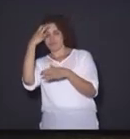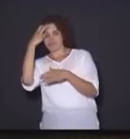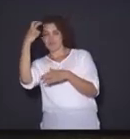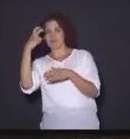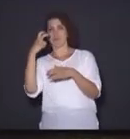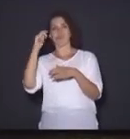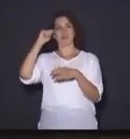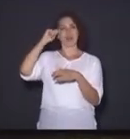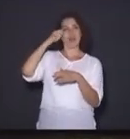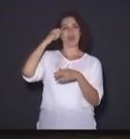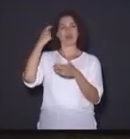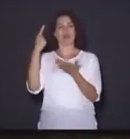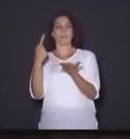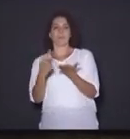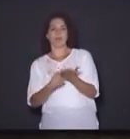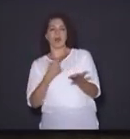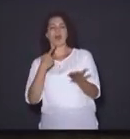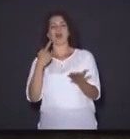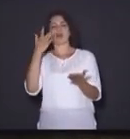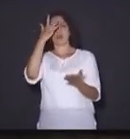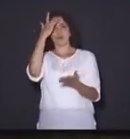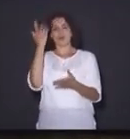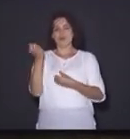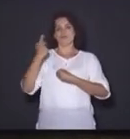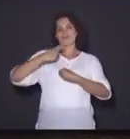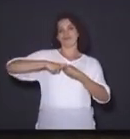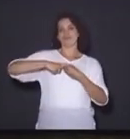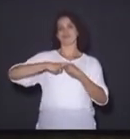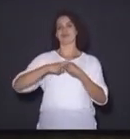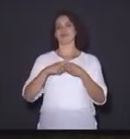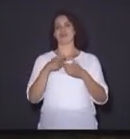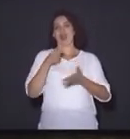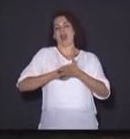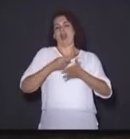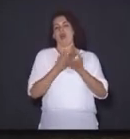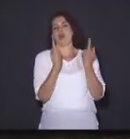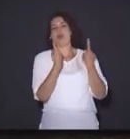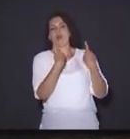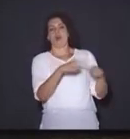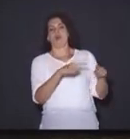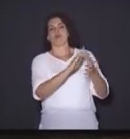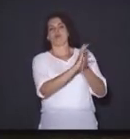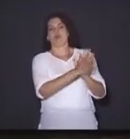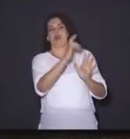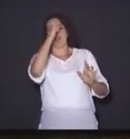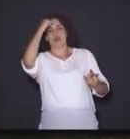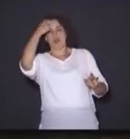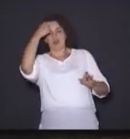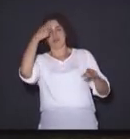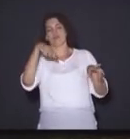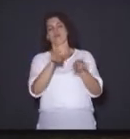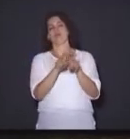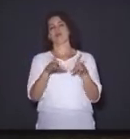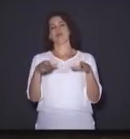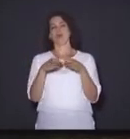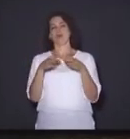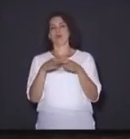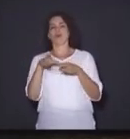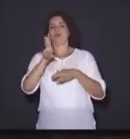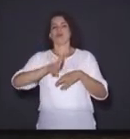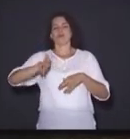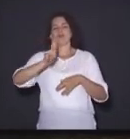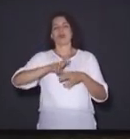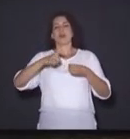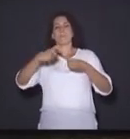rebranding com os aliados dessa luta anti-racista através dos núcleos de estudos afro brasileiros nas universidades fazem articulações